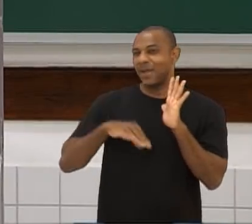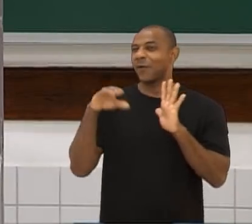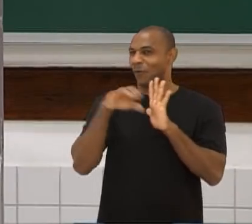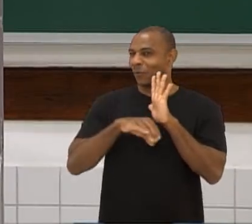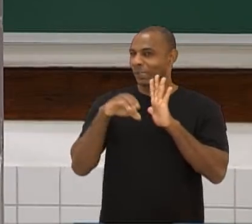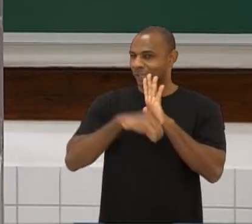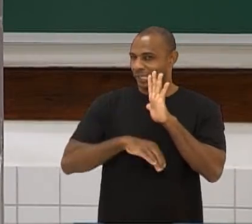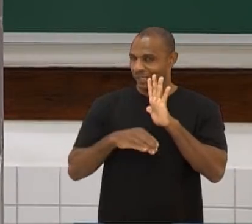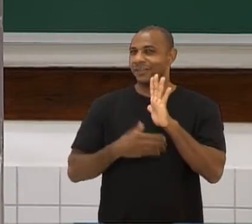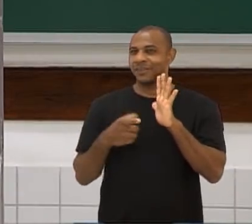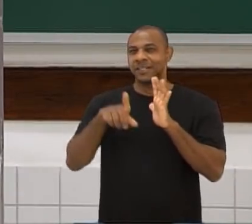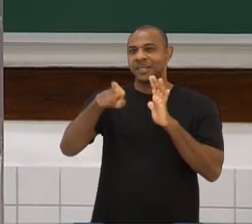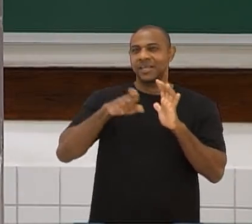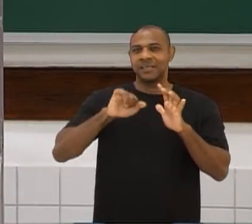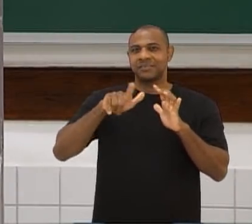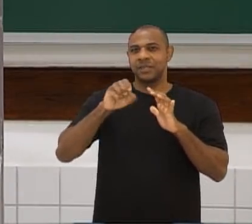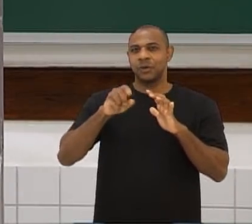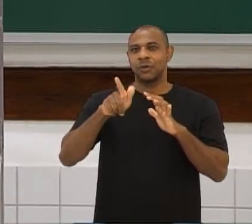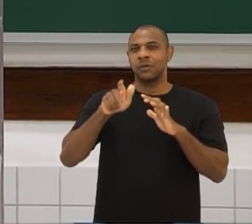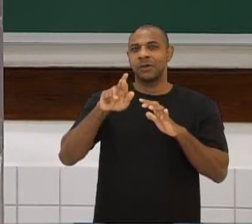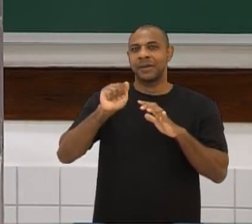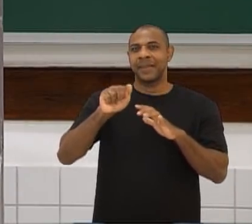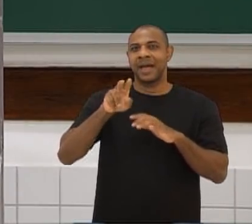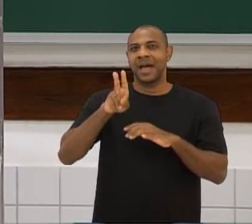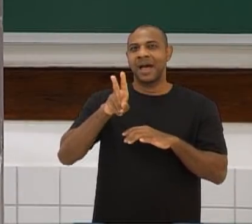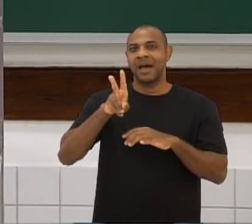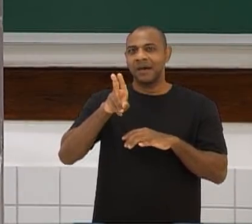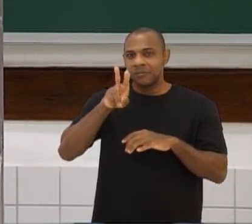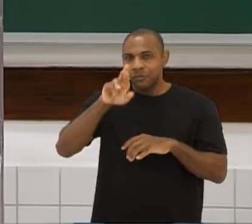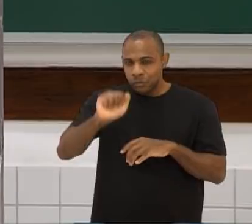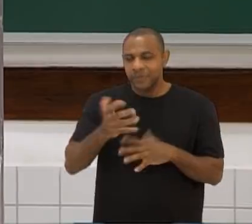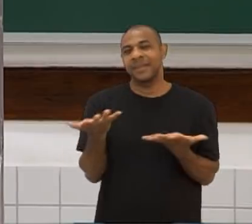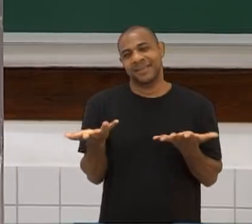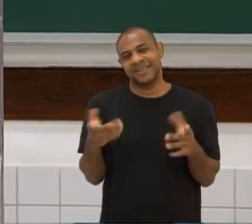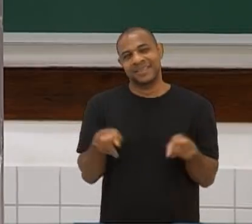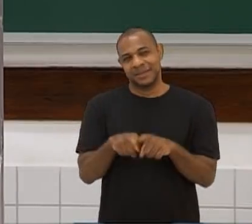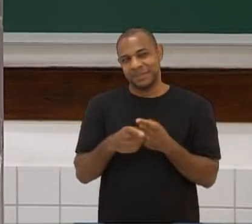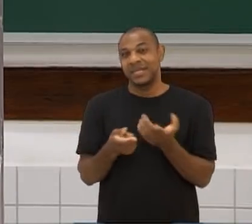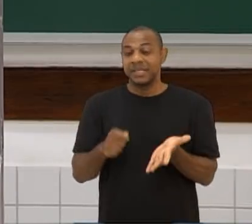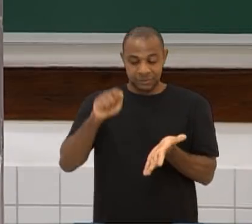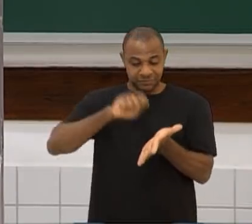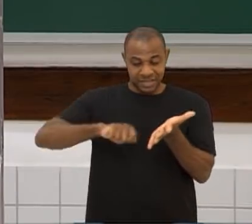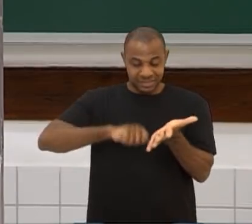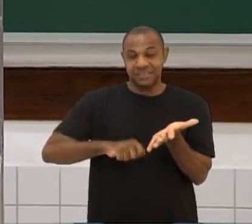de xilogravura, a gente discutiu isso e na hora de fazer o exercício